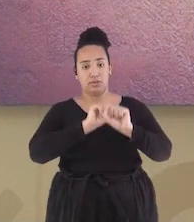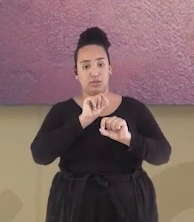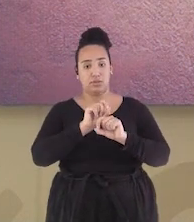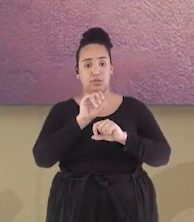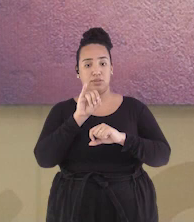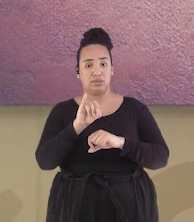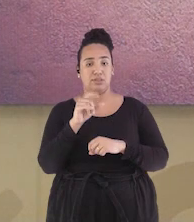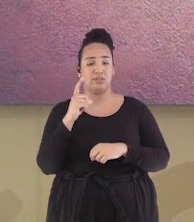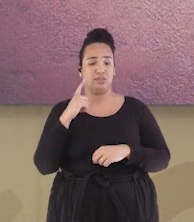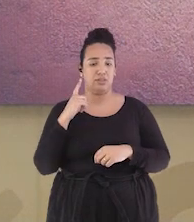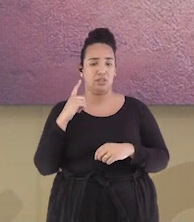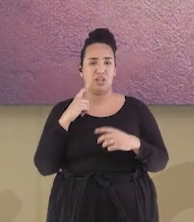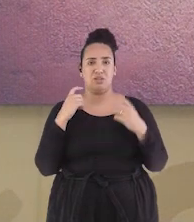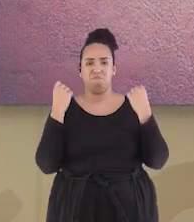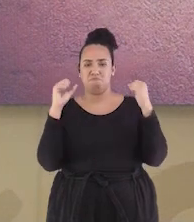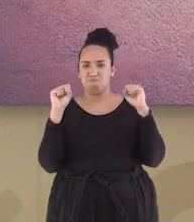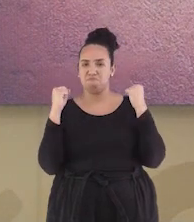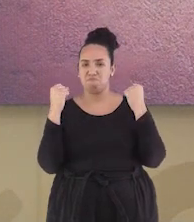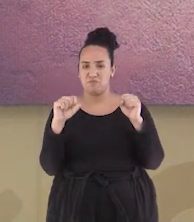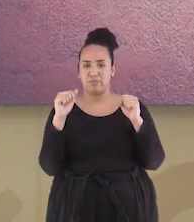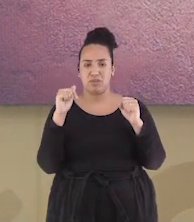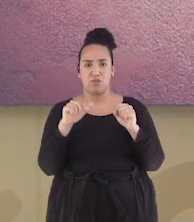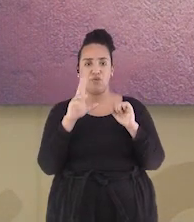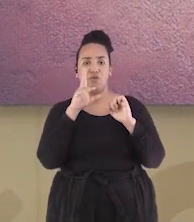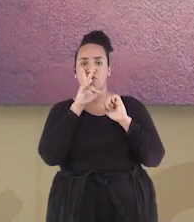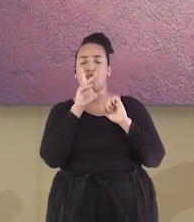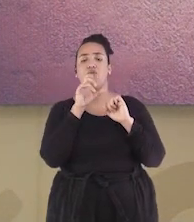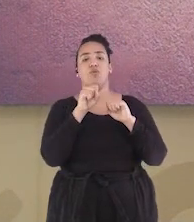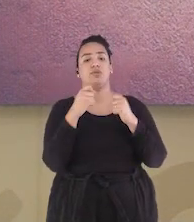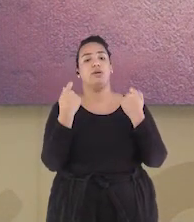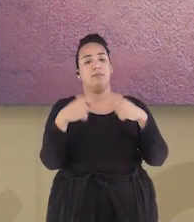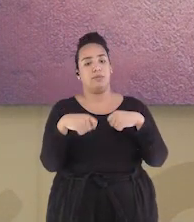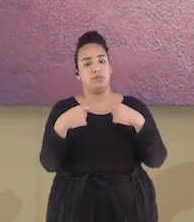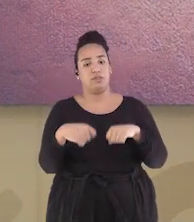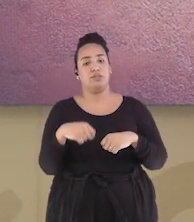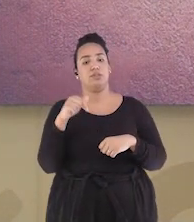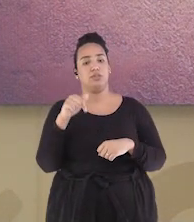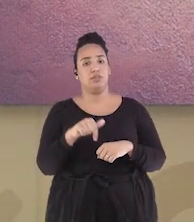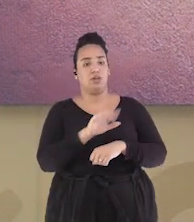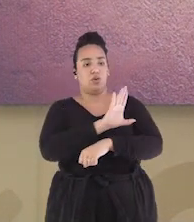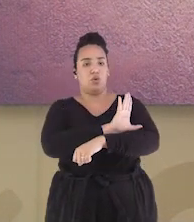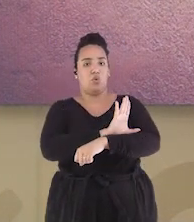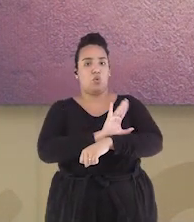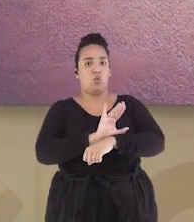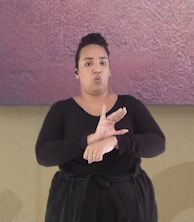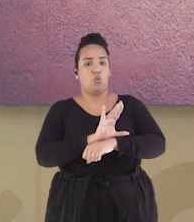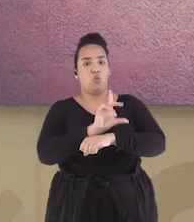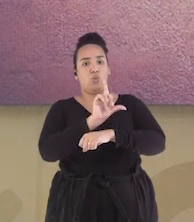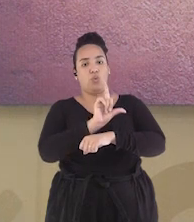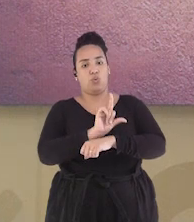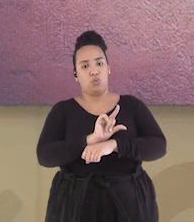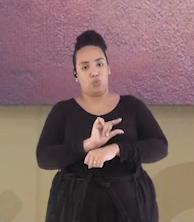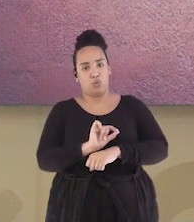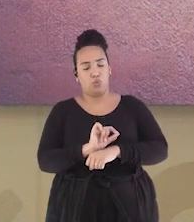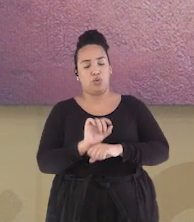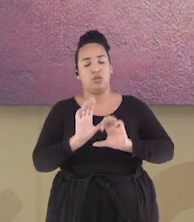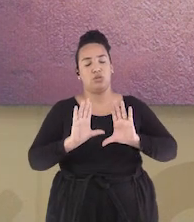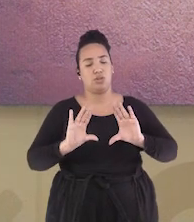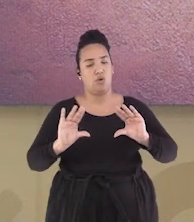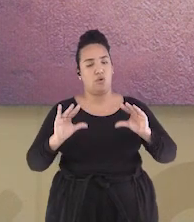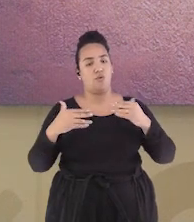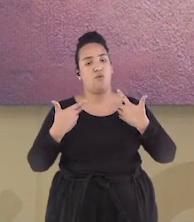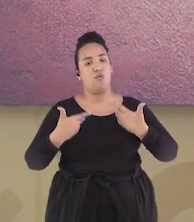um exercício e a intensidade é muito grande, a gente tem que fazer essa liberação, que a gente vai ficar muito mais